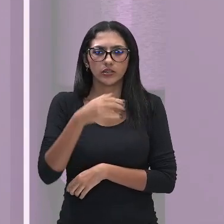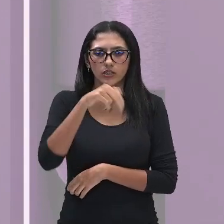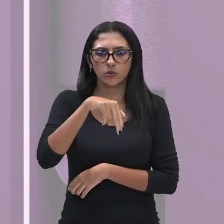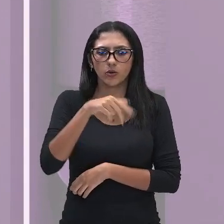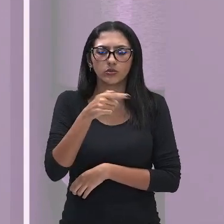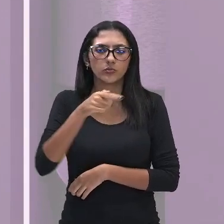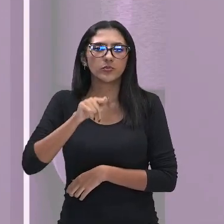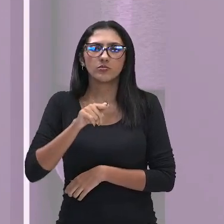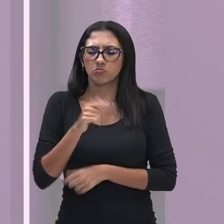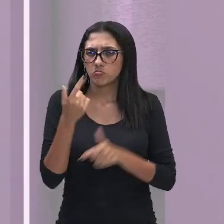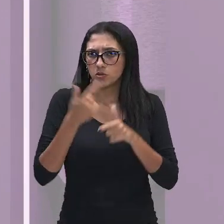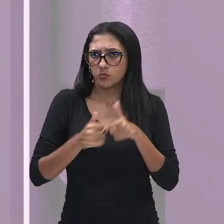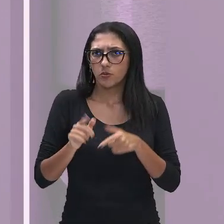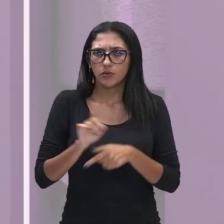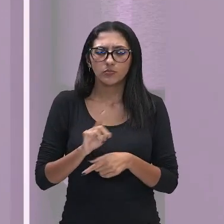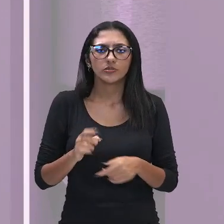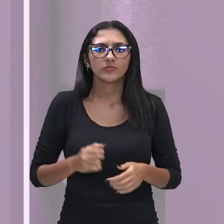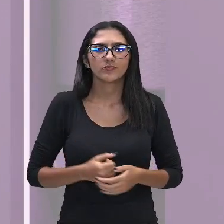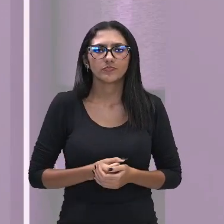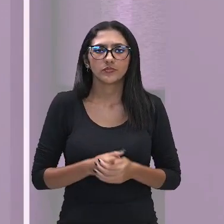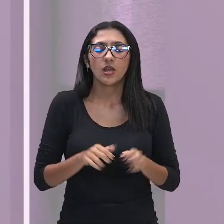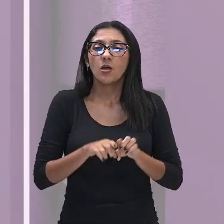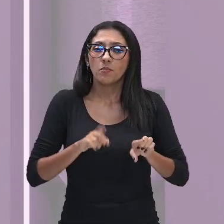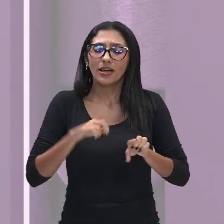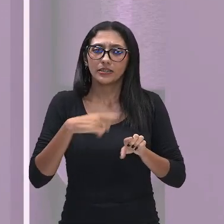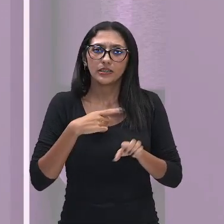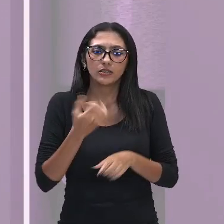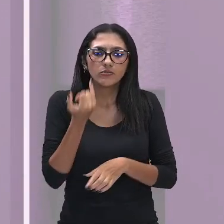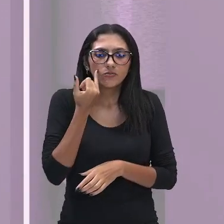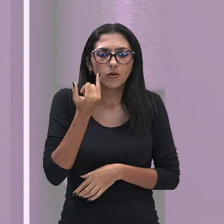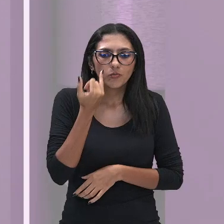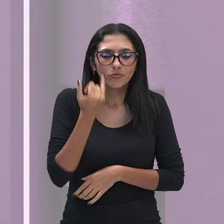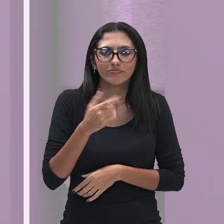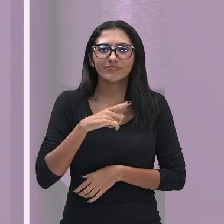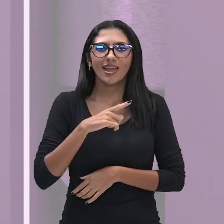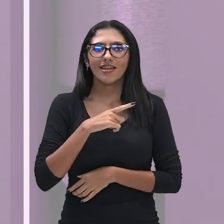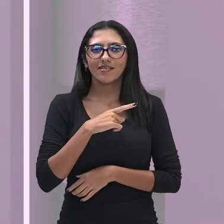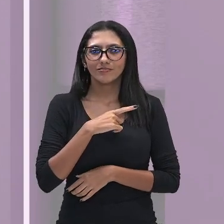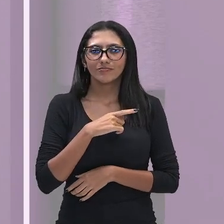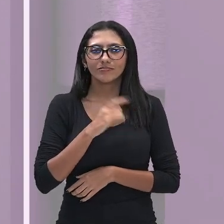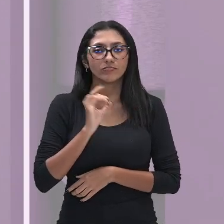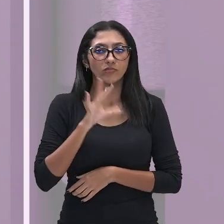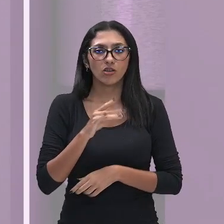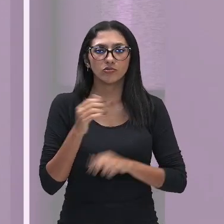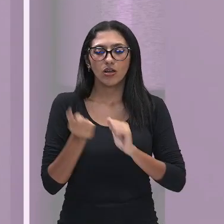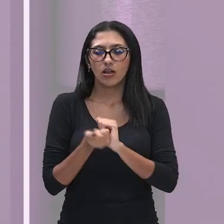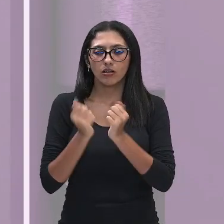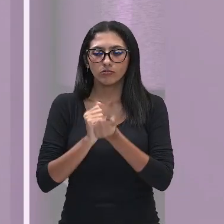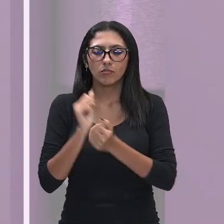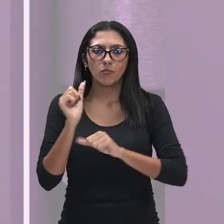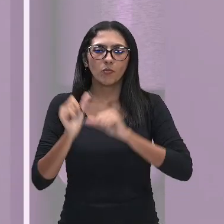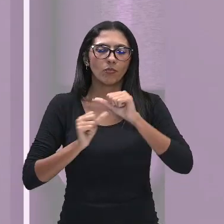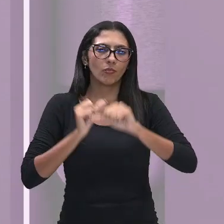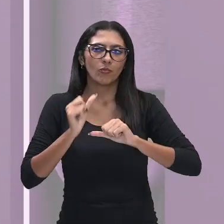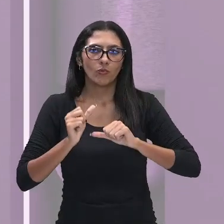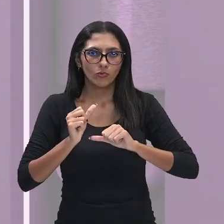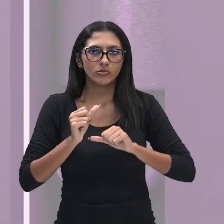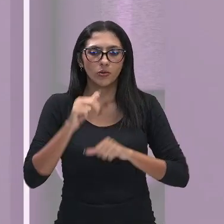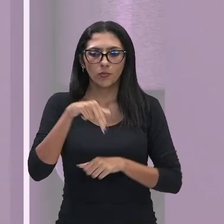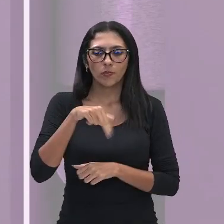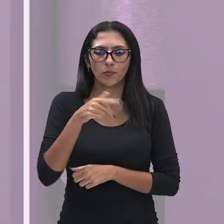problema algum. Mas como ela te informou o valor do π, você substitui o π pelo valor dado, que nesse exemplo